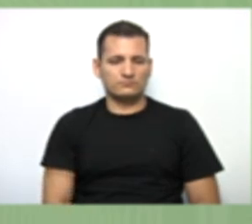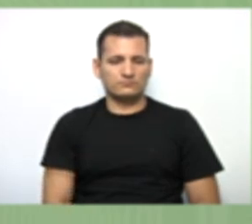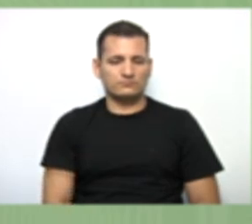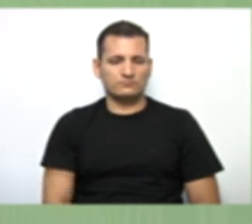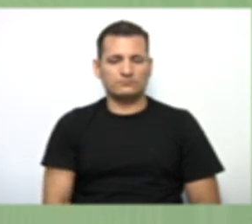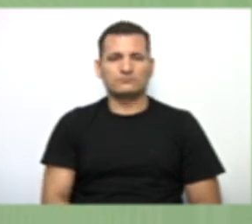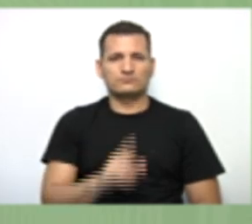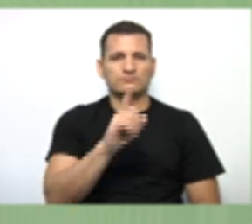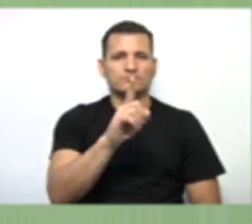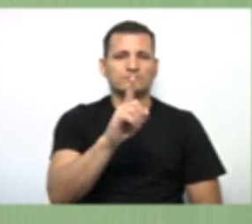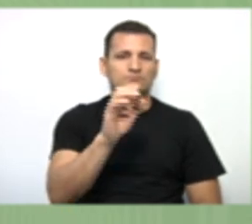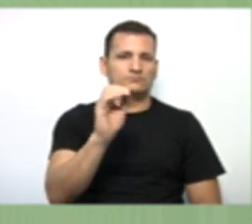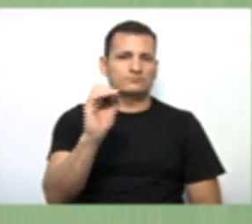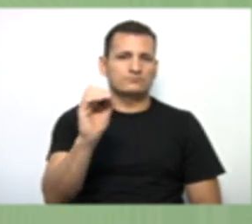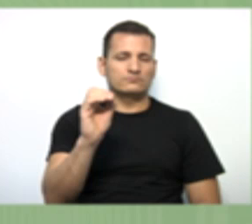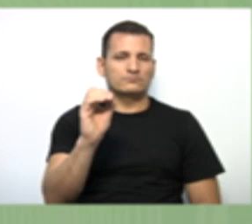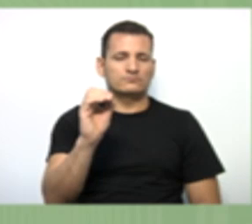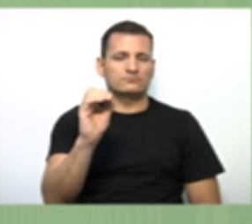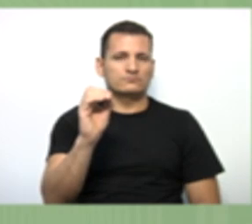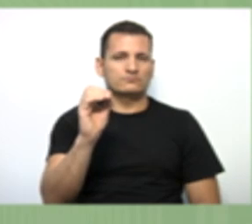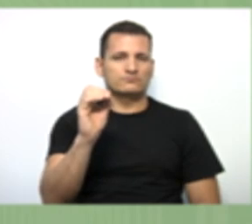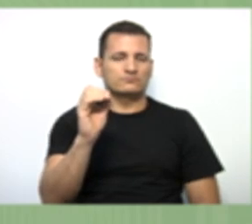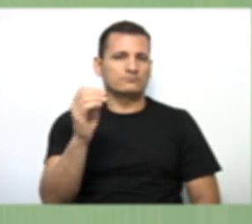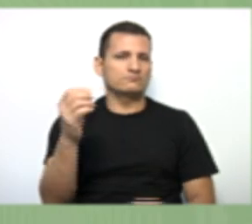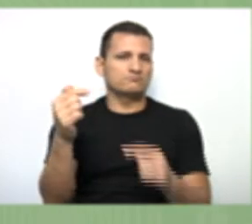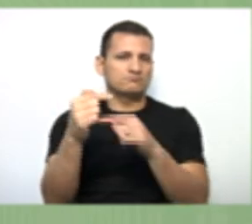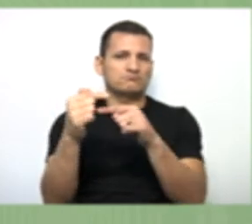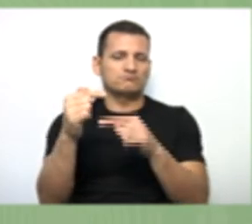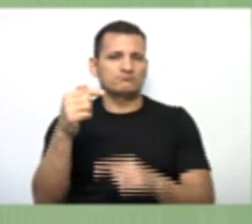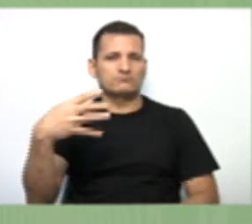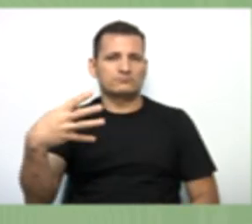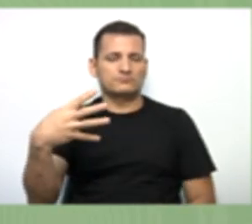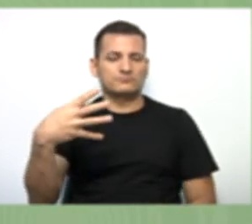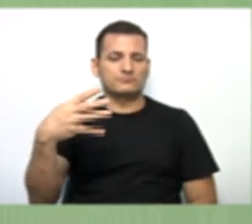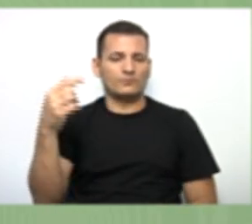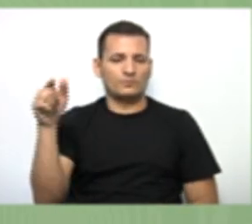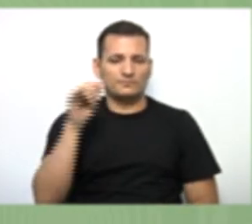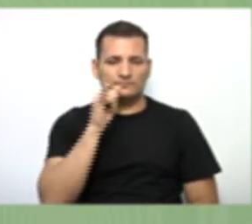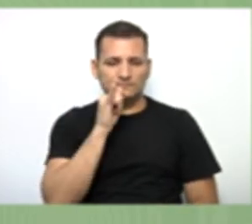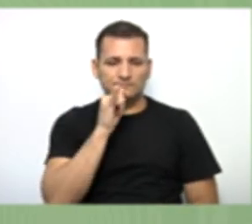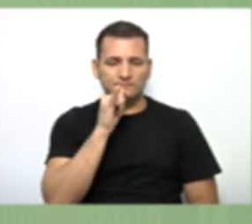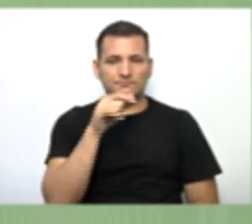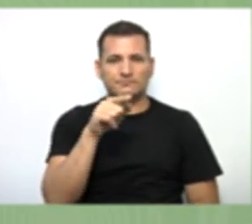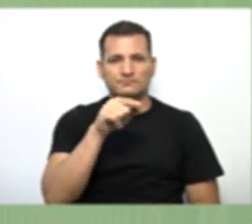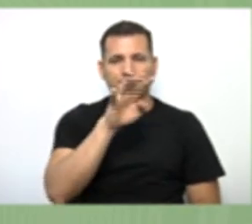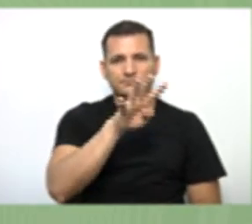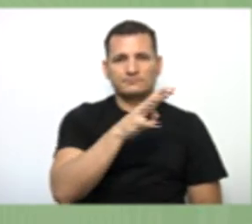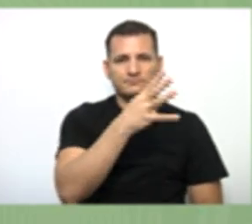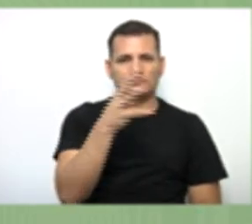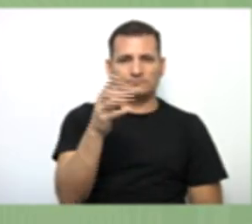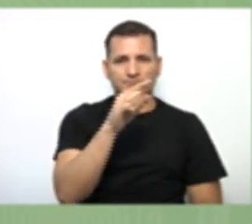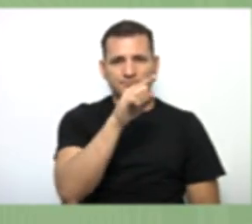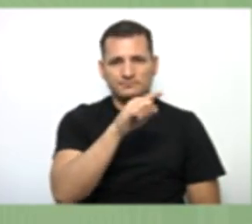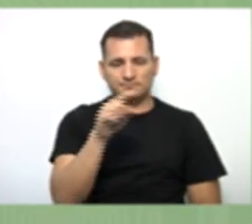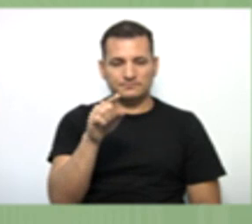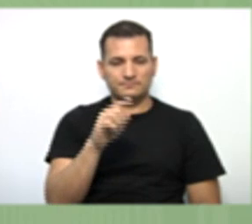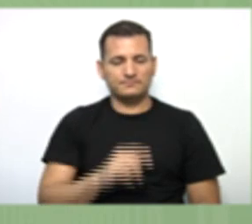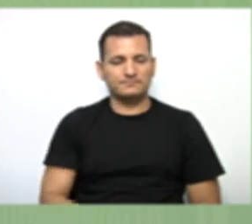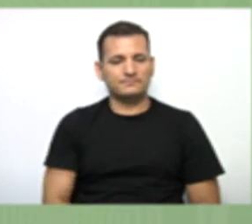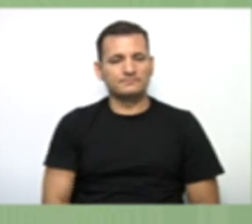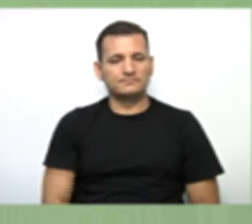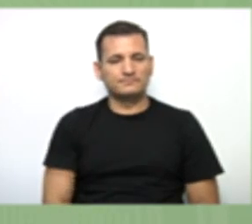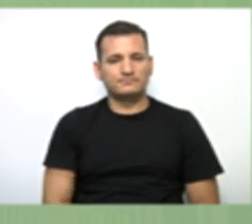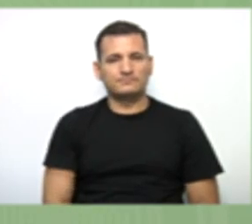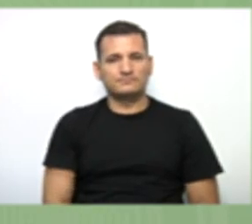Então, 100 é igual a 4. Vamos pegar um outro exemplo. Vamos, baseado nessa minha tabela, quanto é